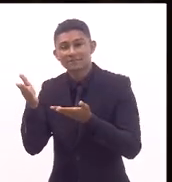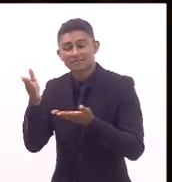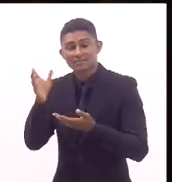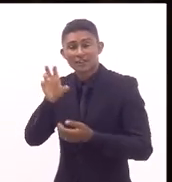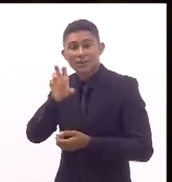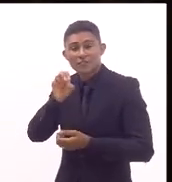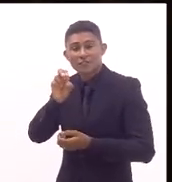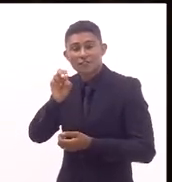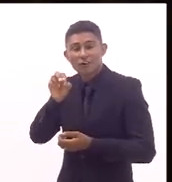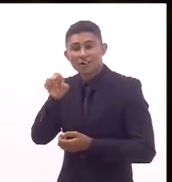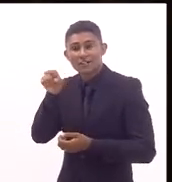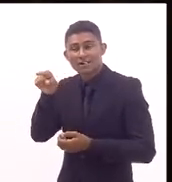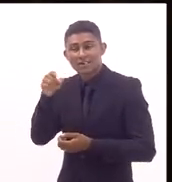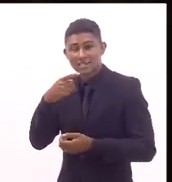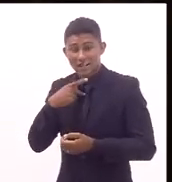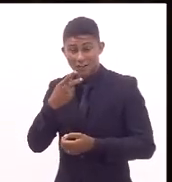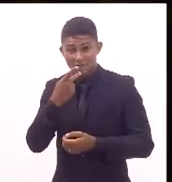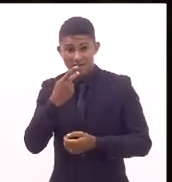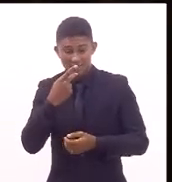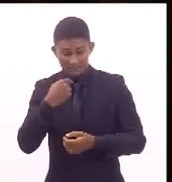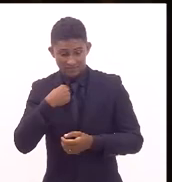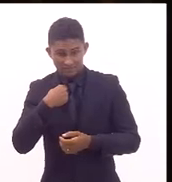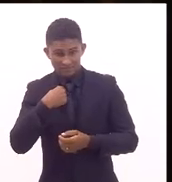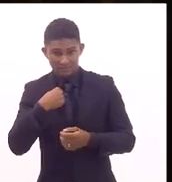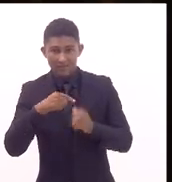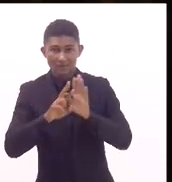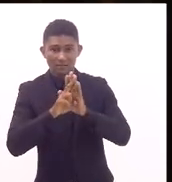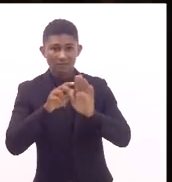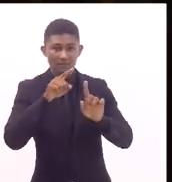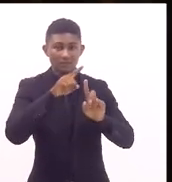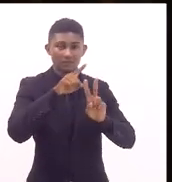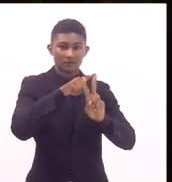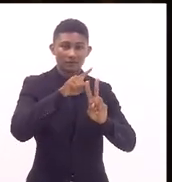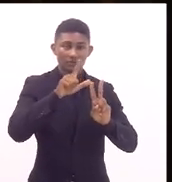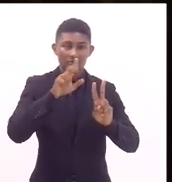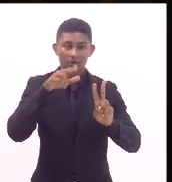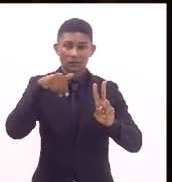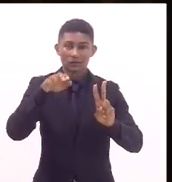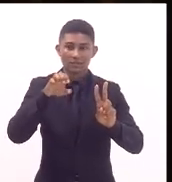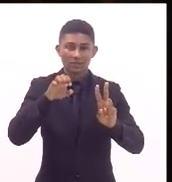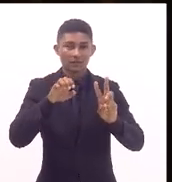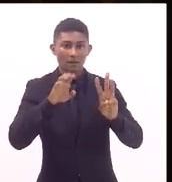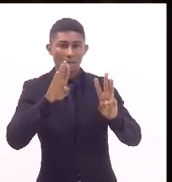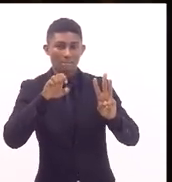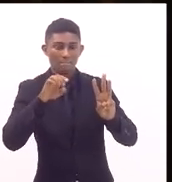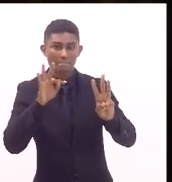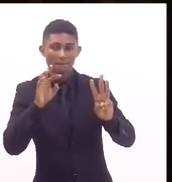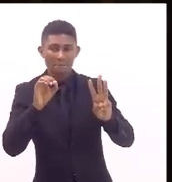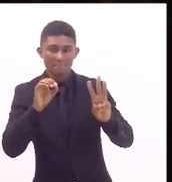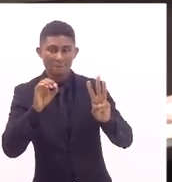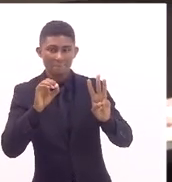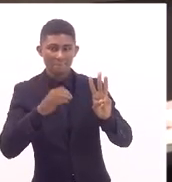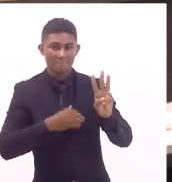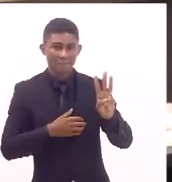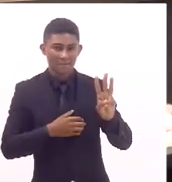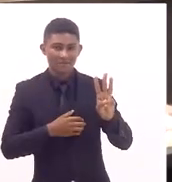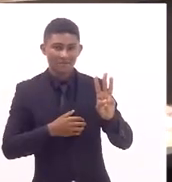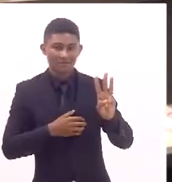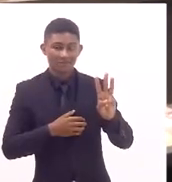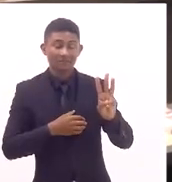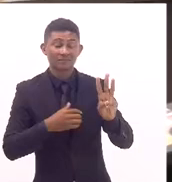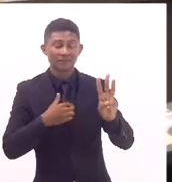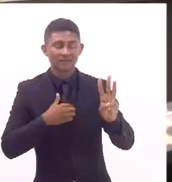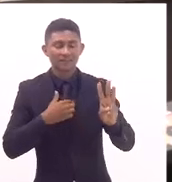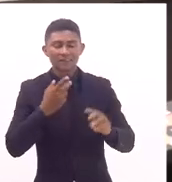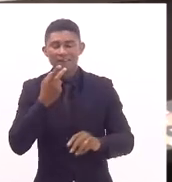eu tô falando por mim pelo look pelo benção também Oi e